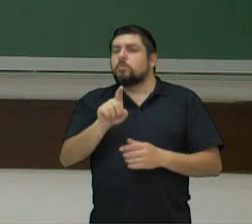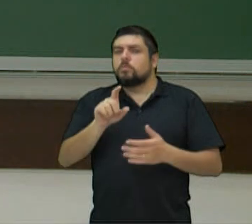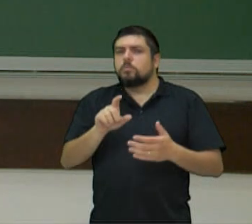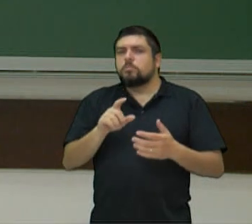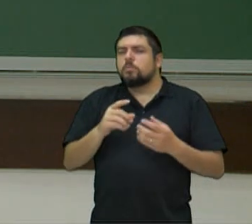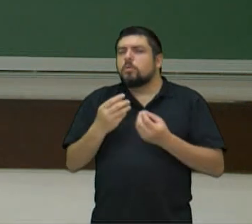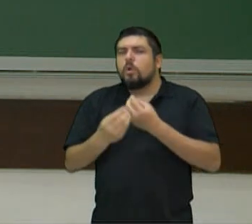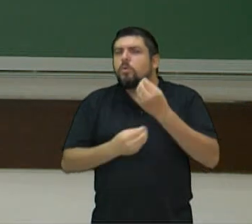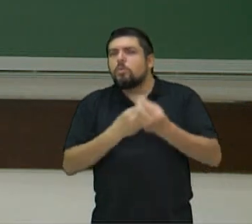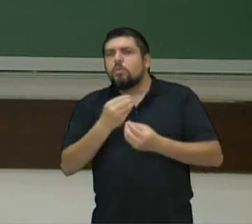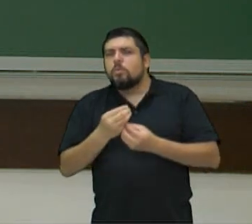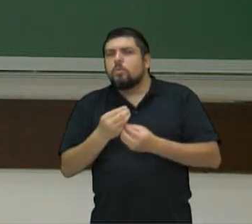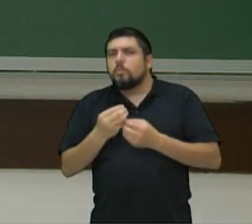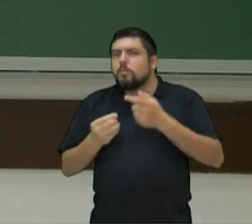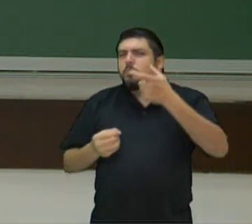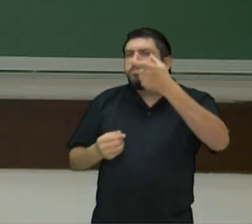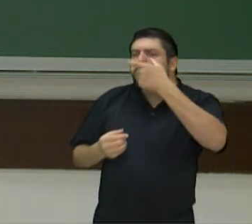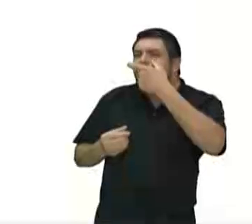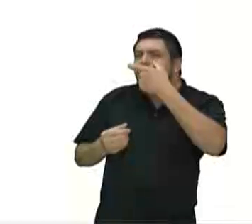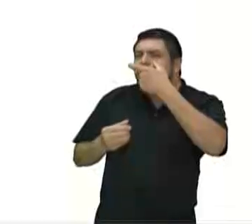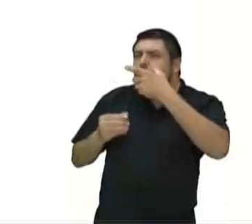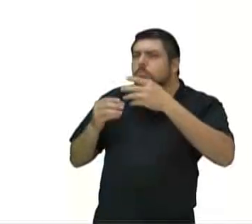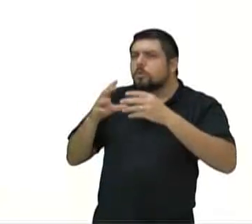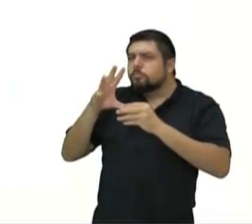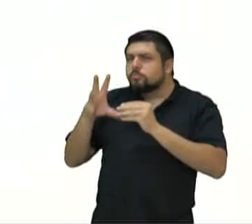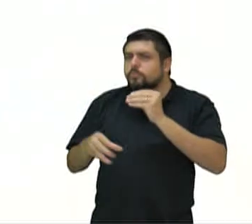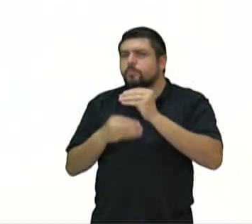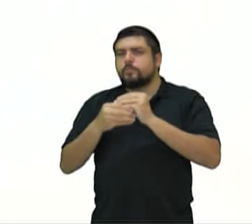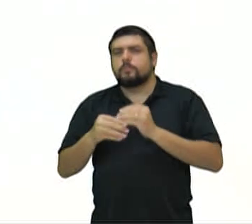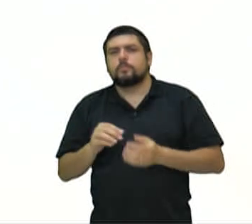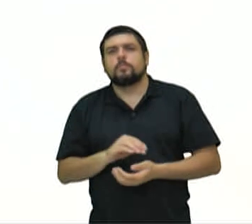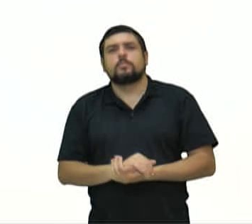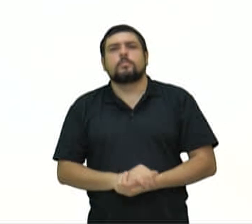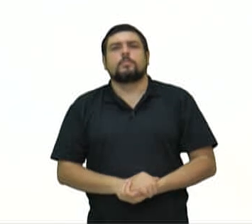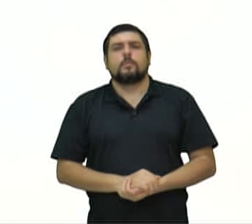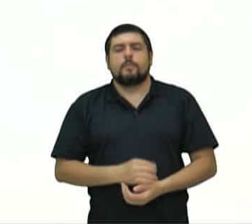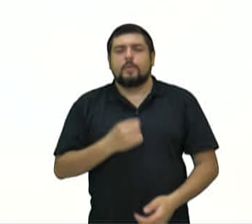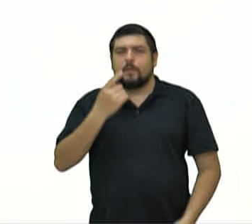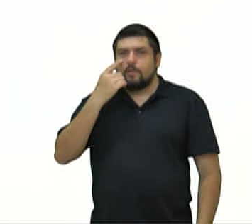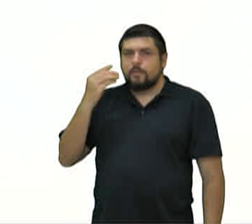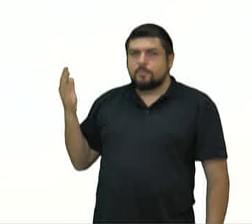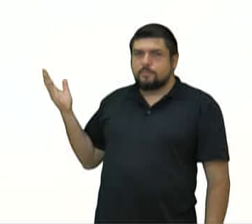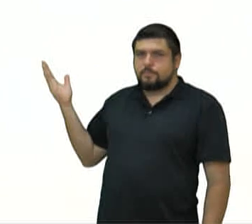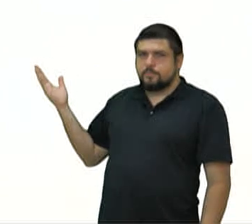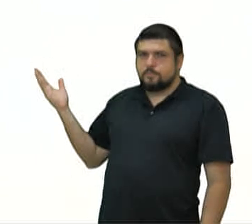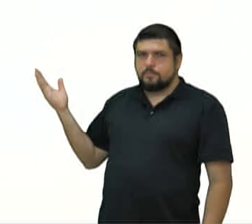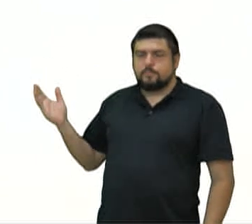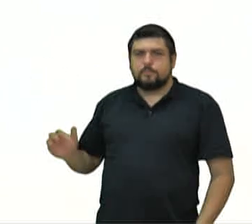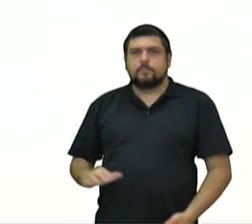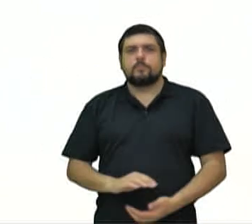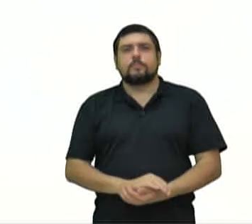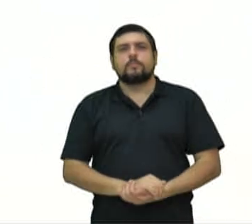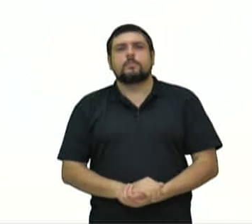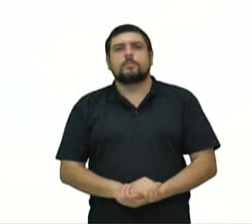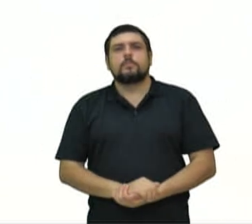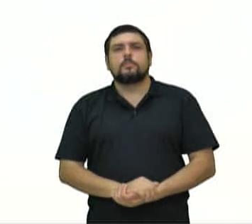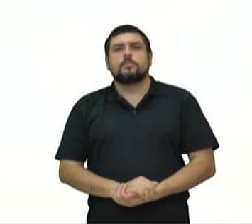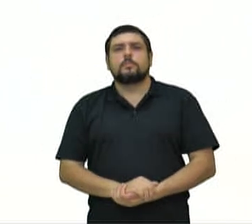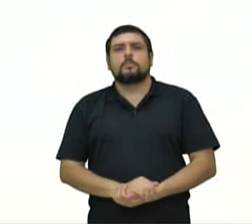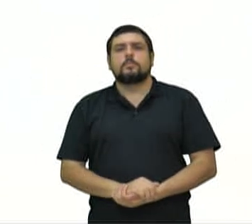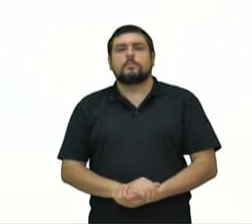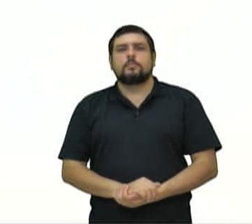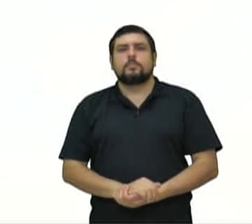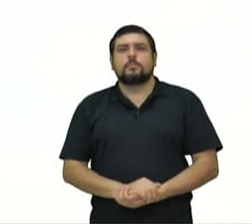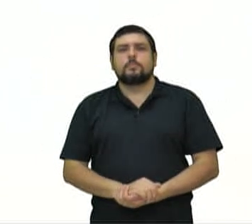do que você pode escrever. Então tem lá, ó, "The sky is wonderful with clouds colored with orange,